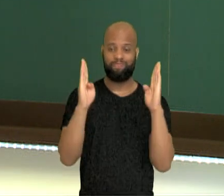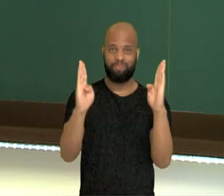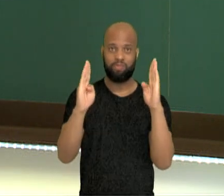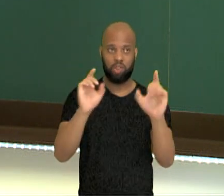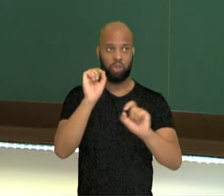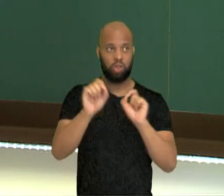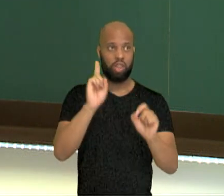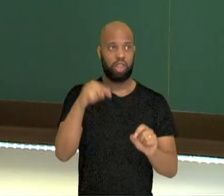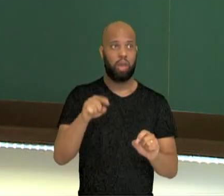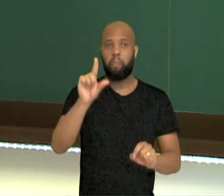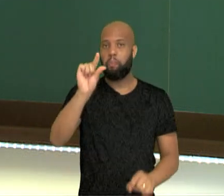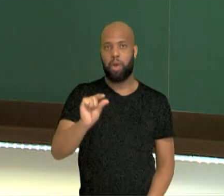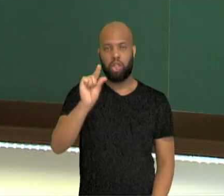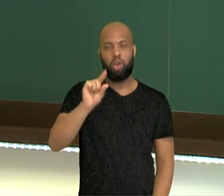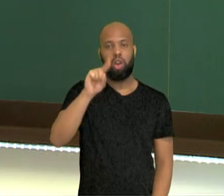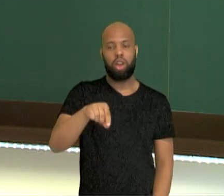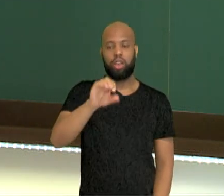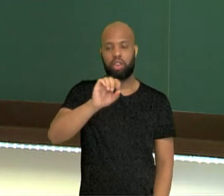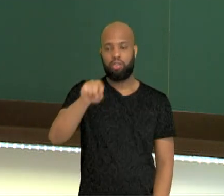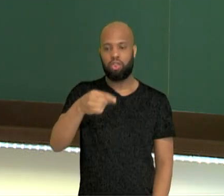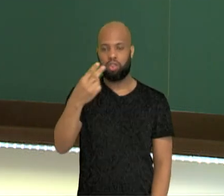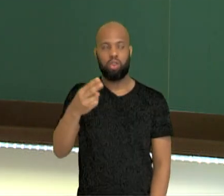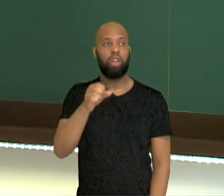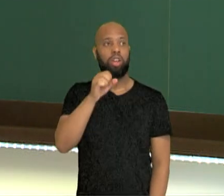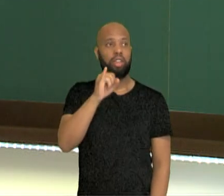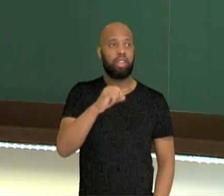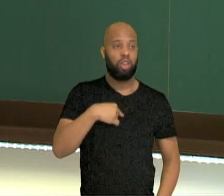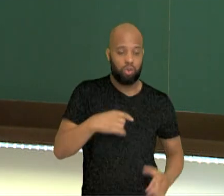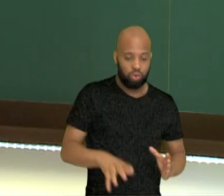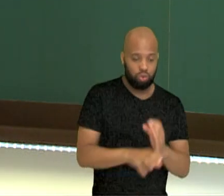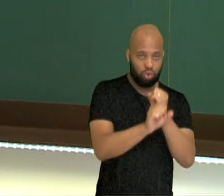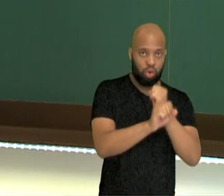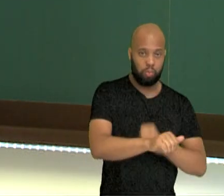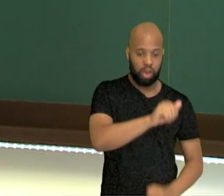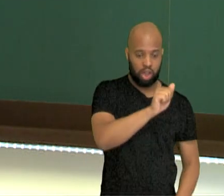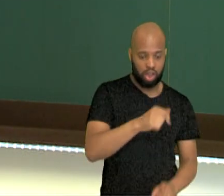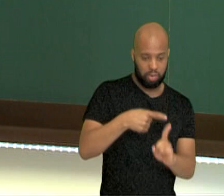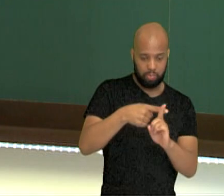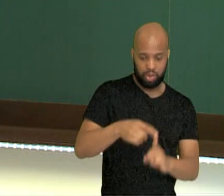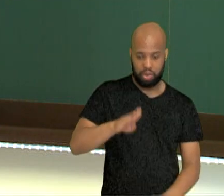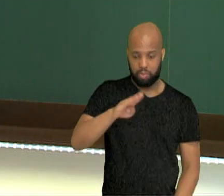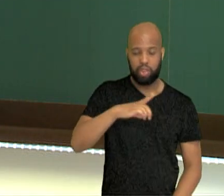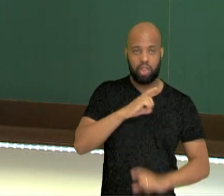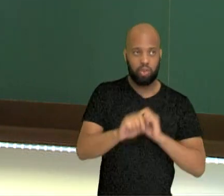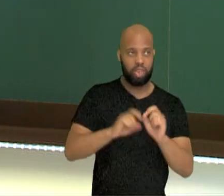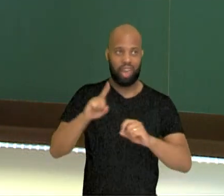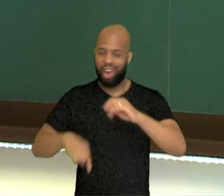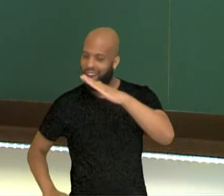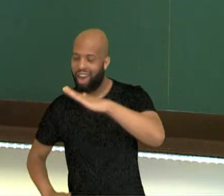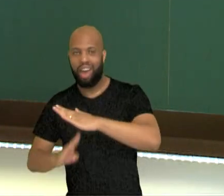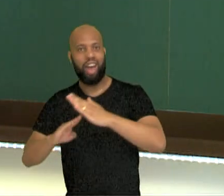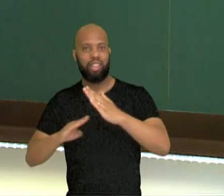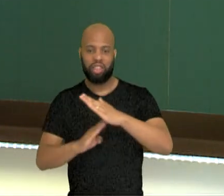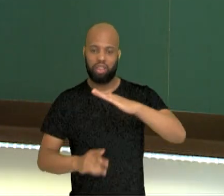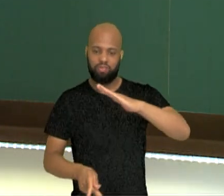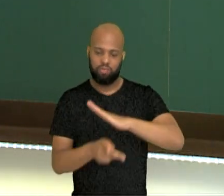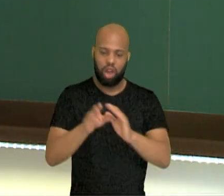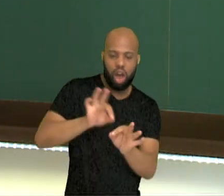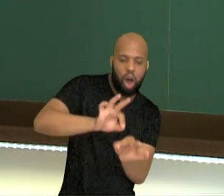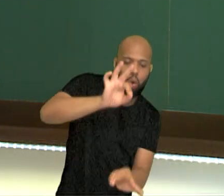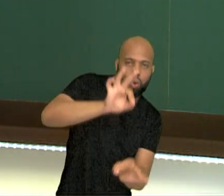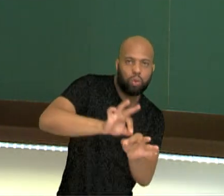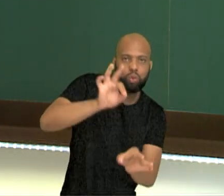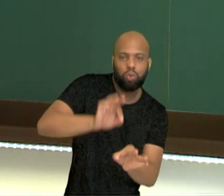caso é o menor deles, que é 0,2. E se eu somar A com B, eu terei o valor máximo, né, da altura da maré, que